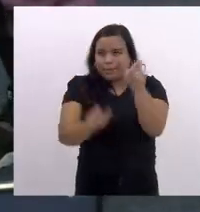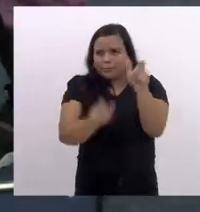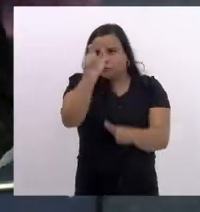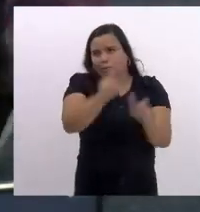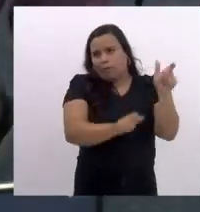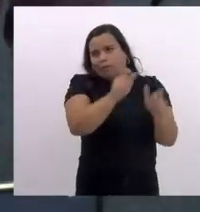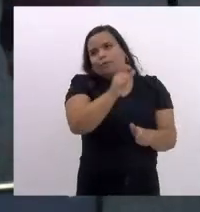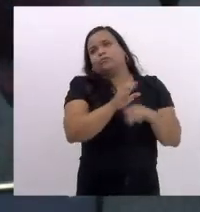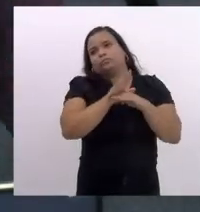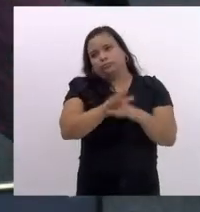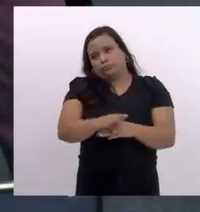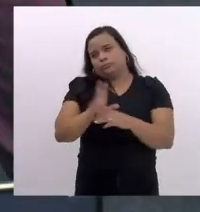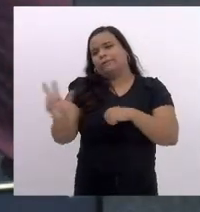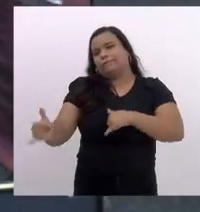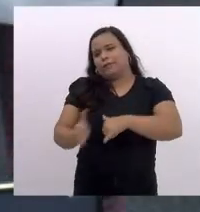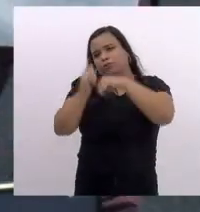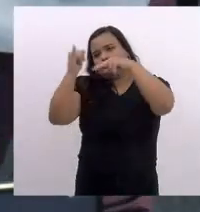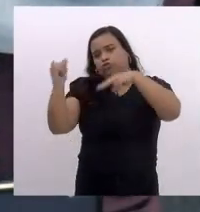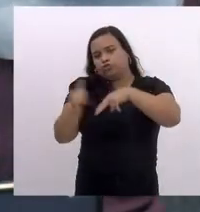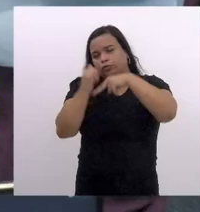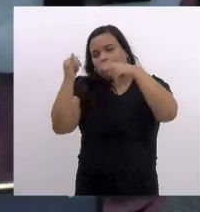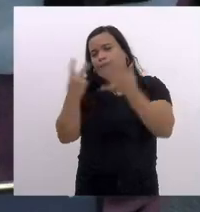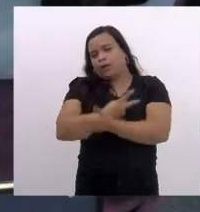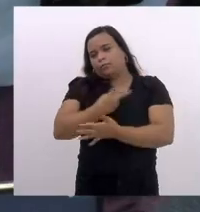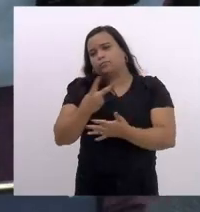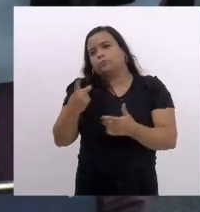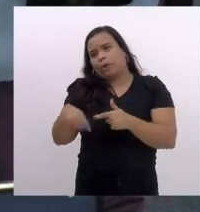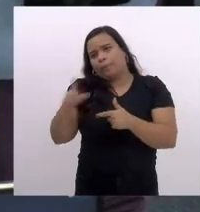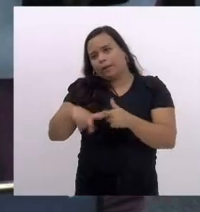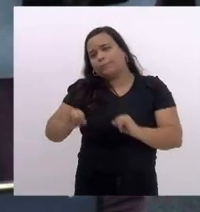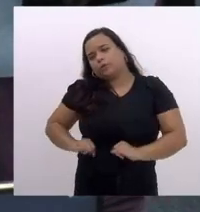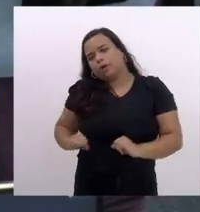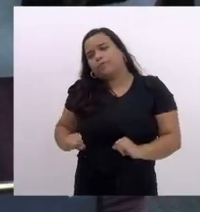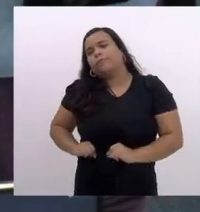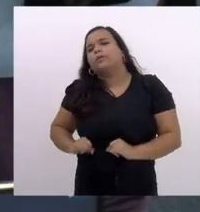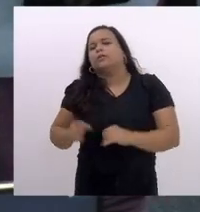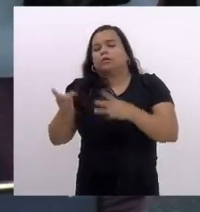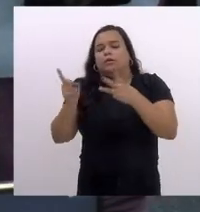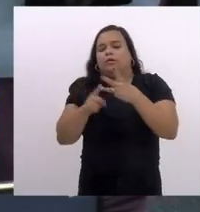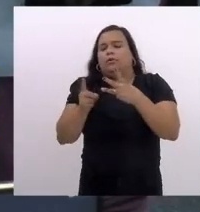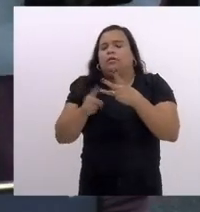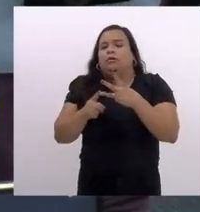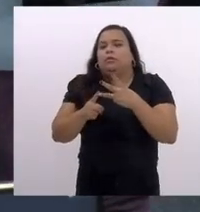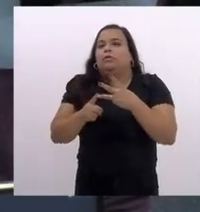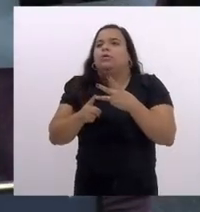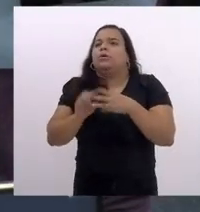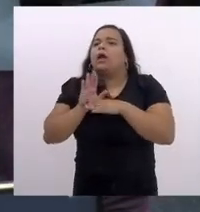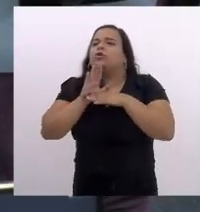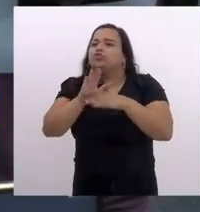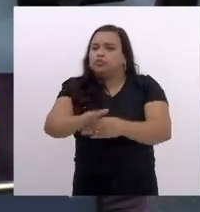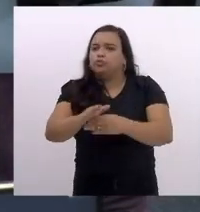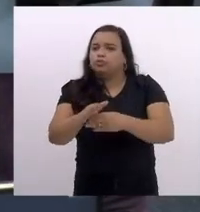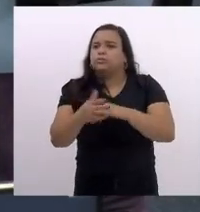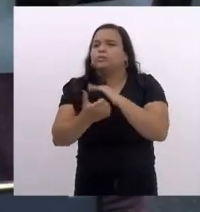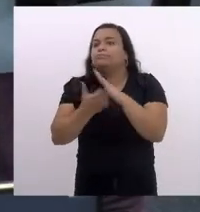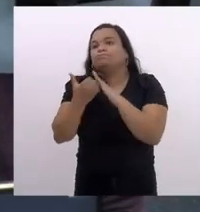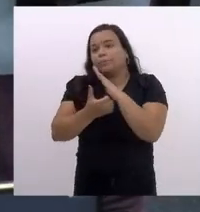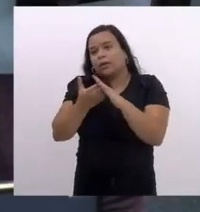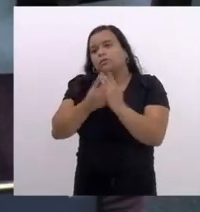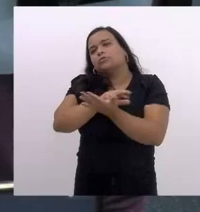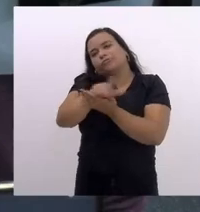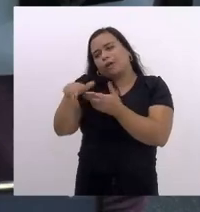né, vítimas da calamidade, e tratamos também da ajuda aos empreendimentos econômicos